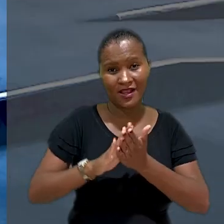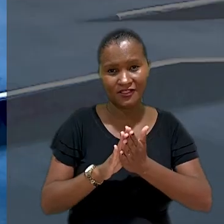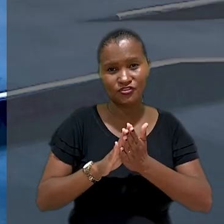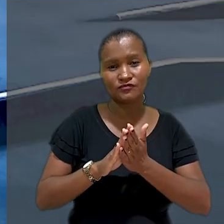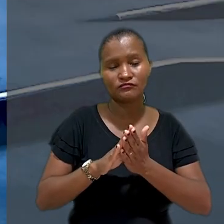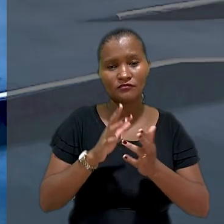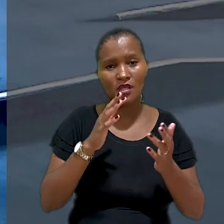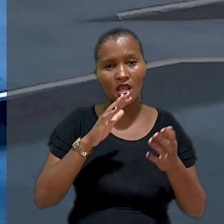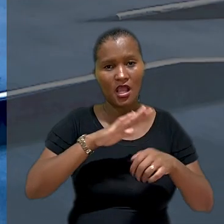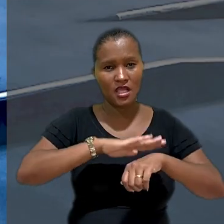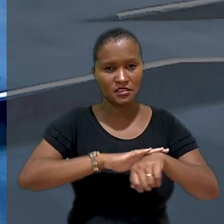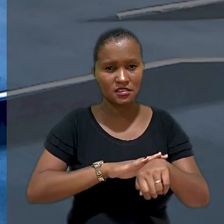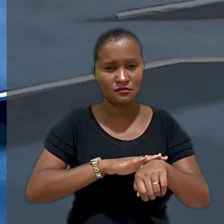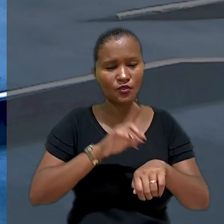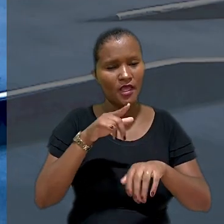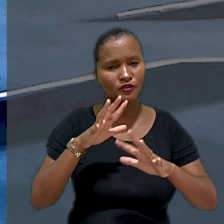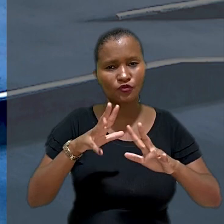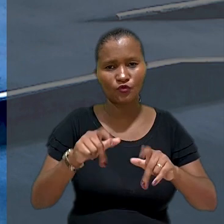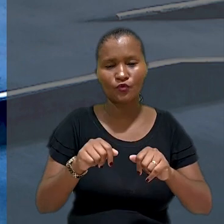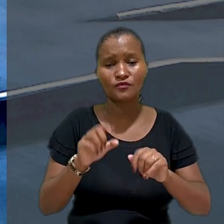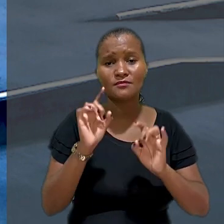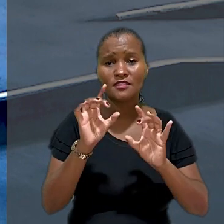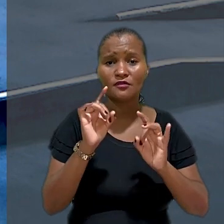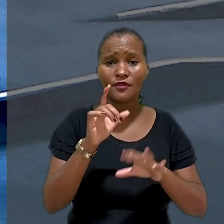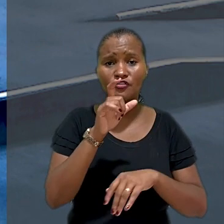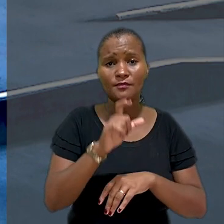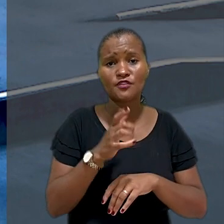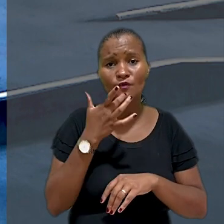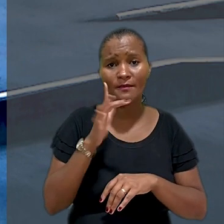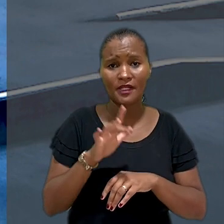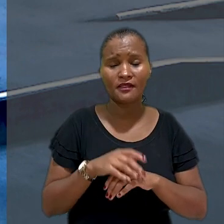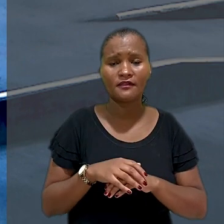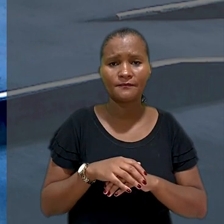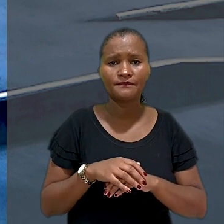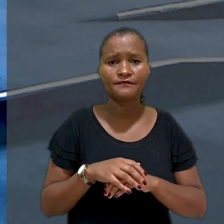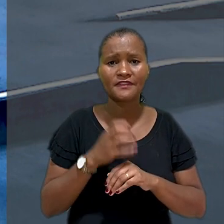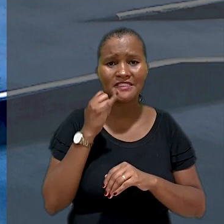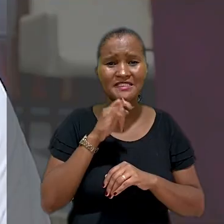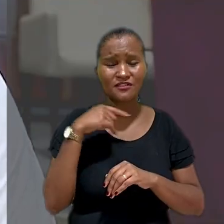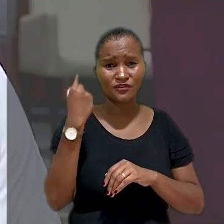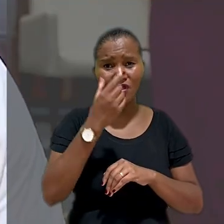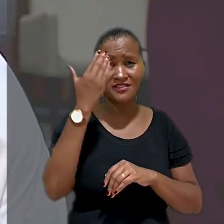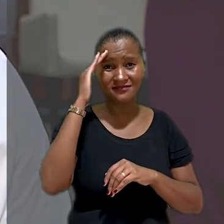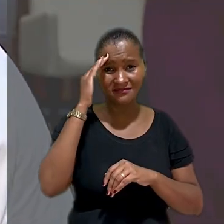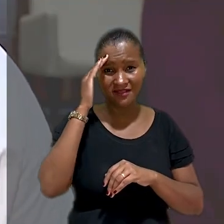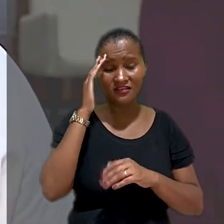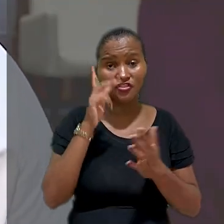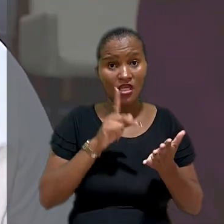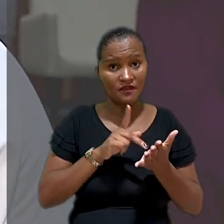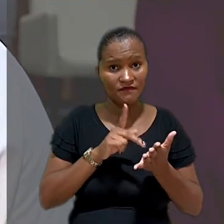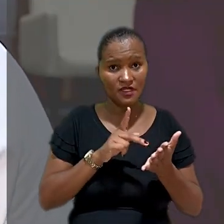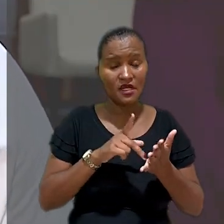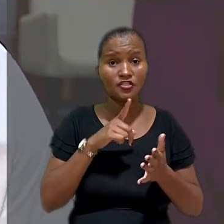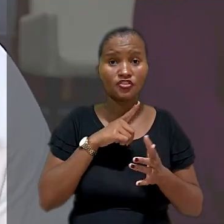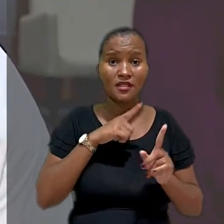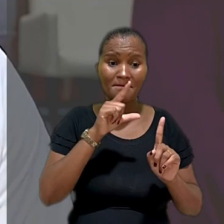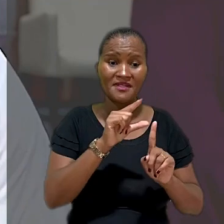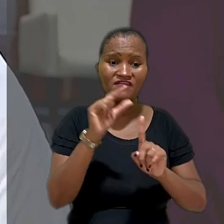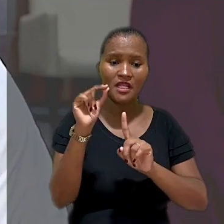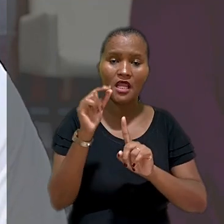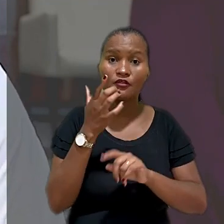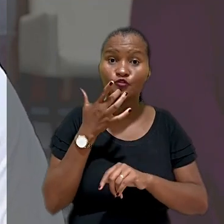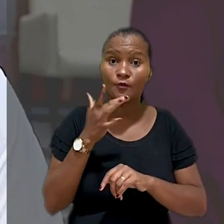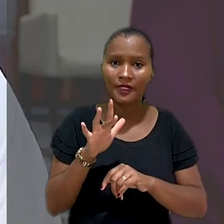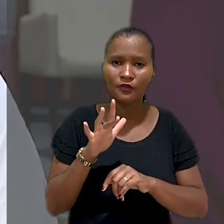responsabilidade de combater o racismo é de todos especialmente da pessoa branca se a gente entende e é verdade